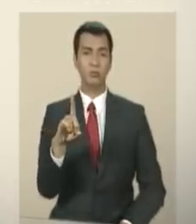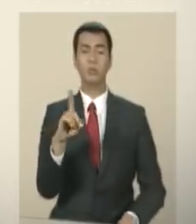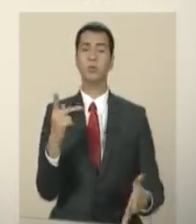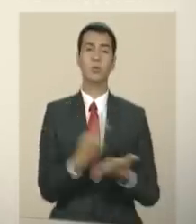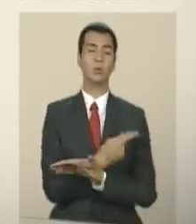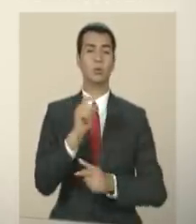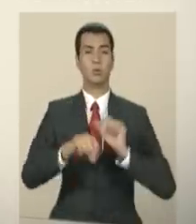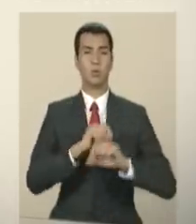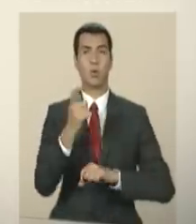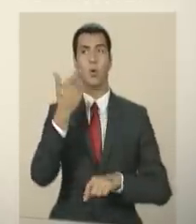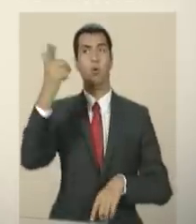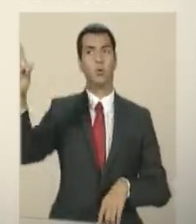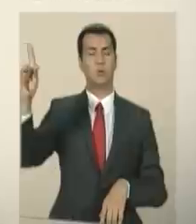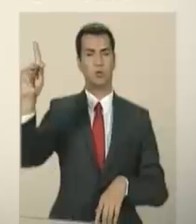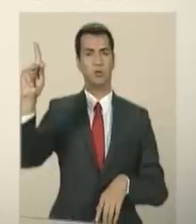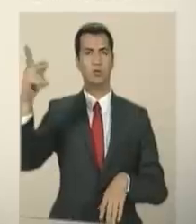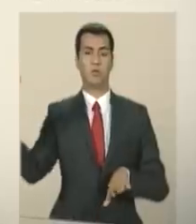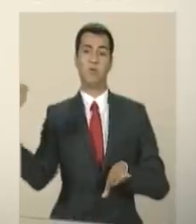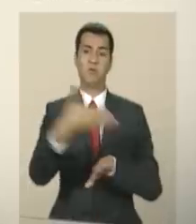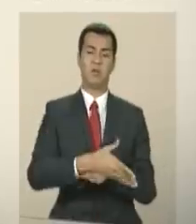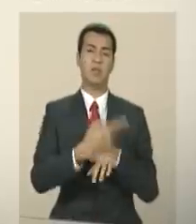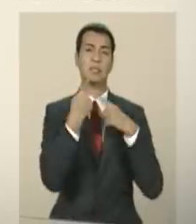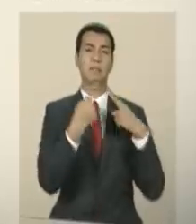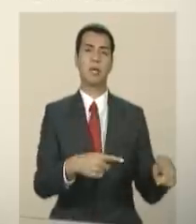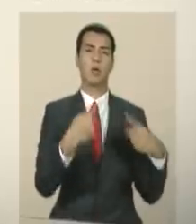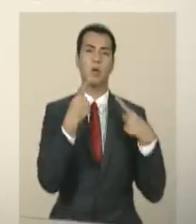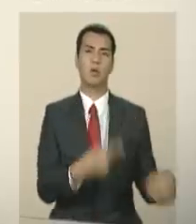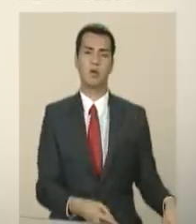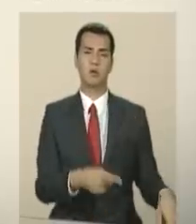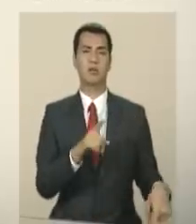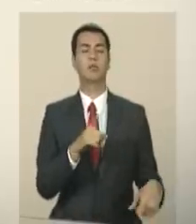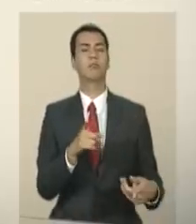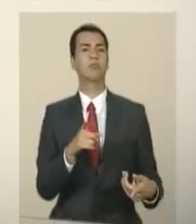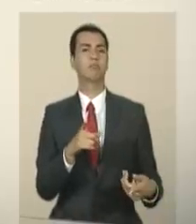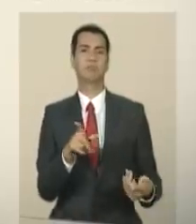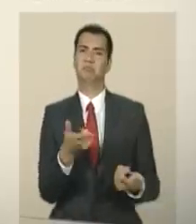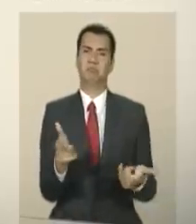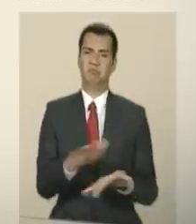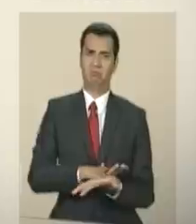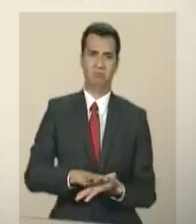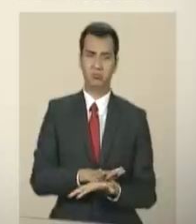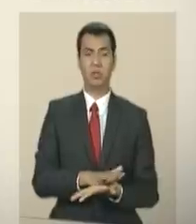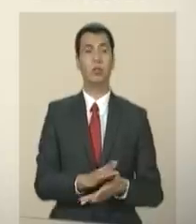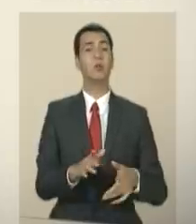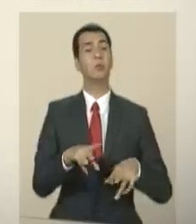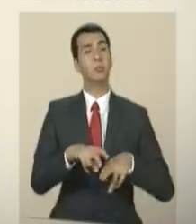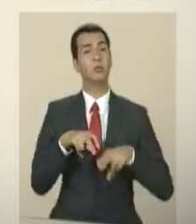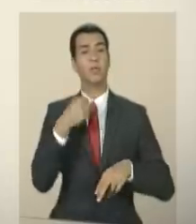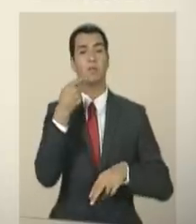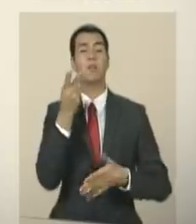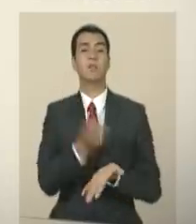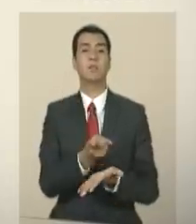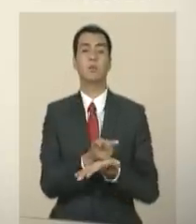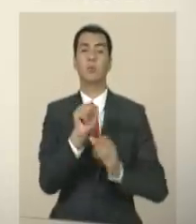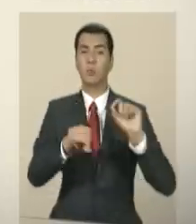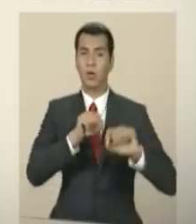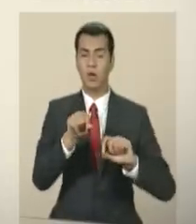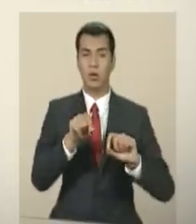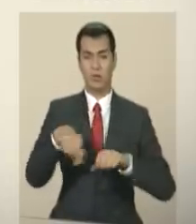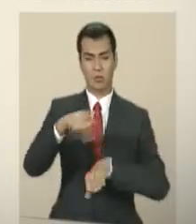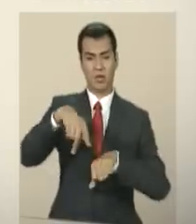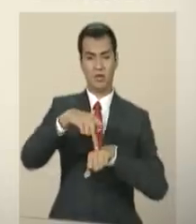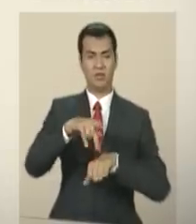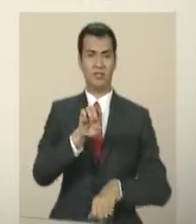outros venham aqui querer especular conosco e por isso eu sempre digo que os países emergentes T